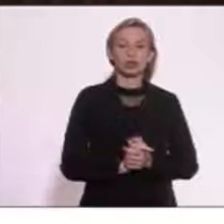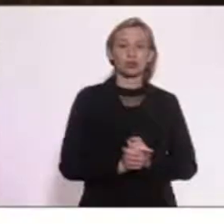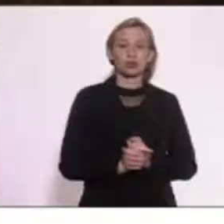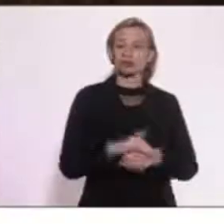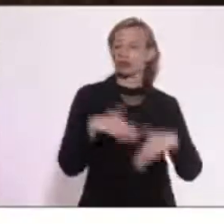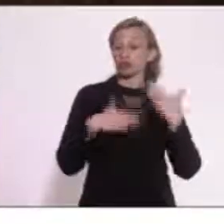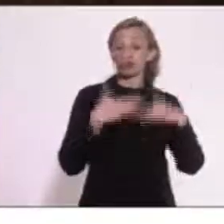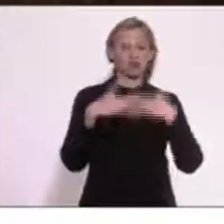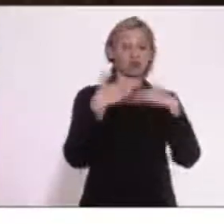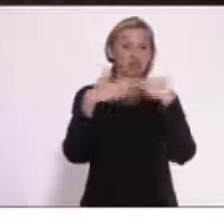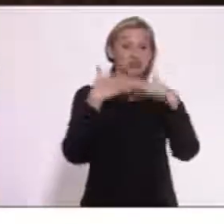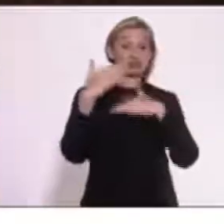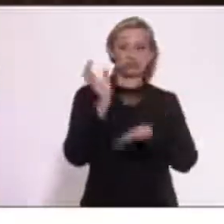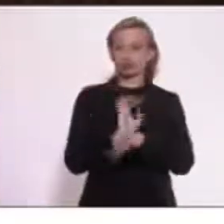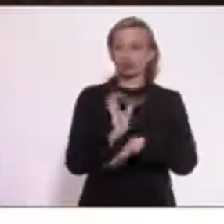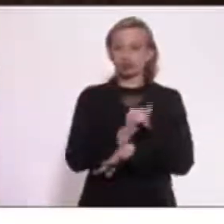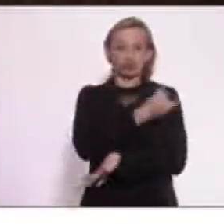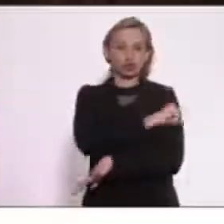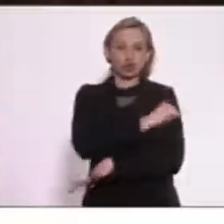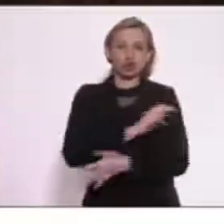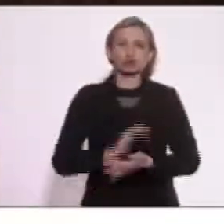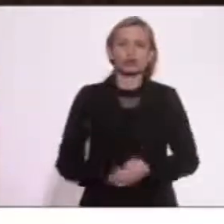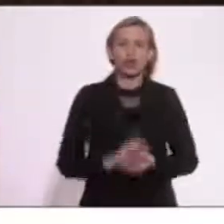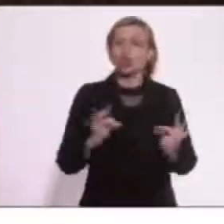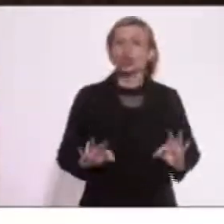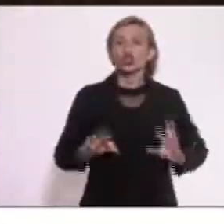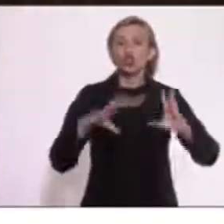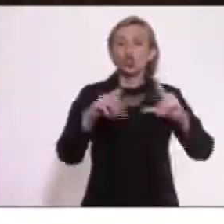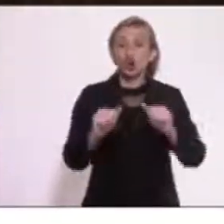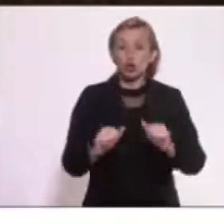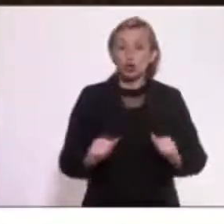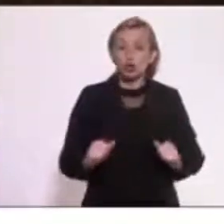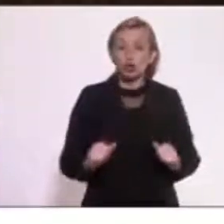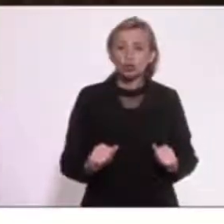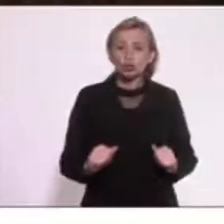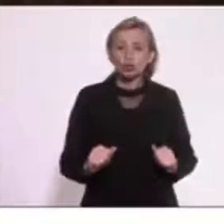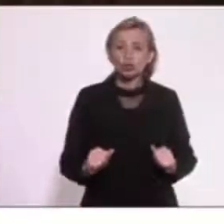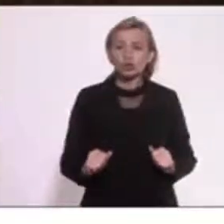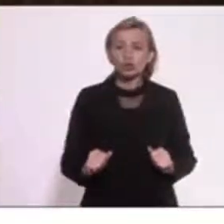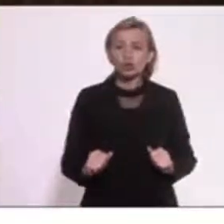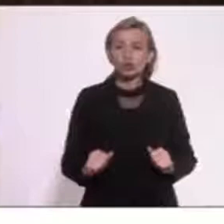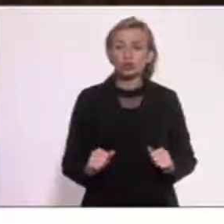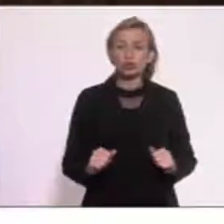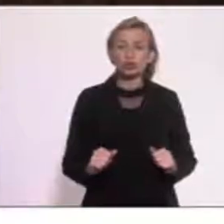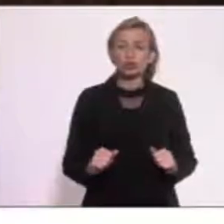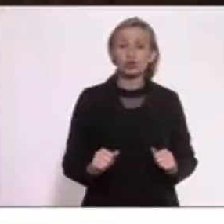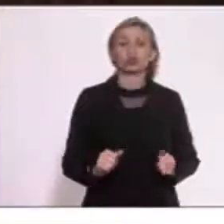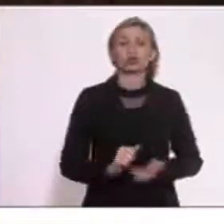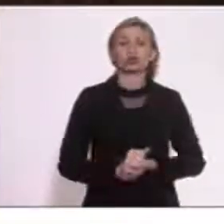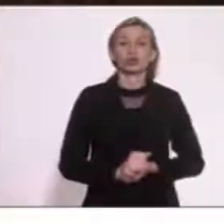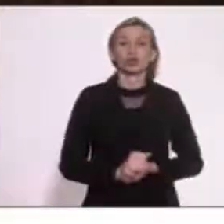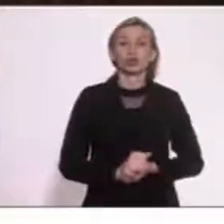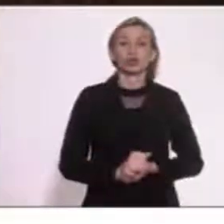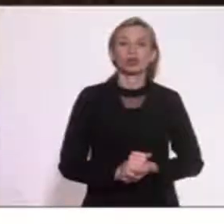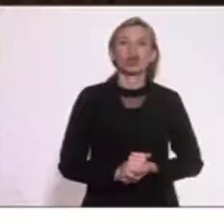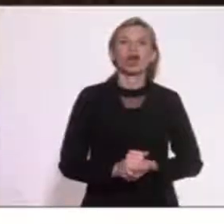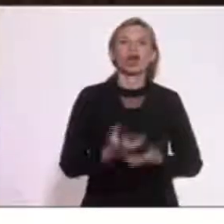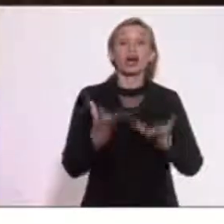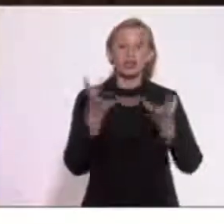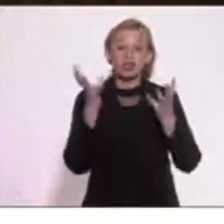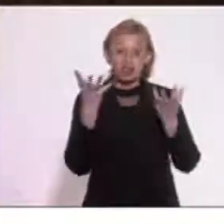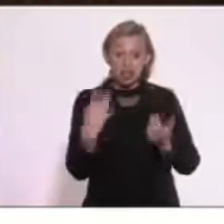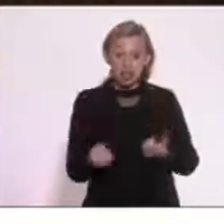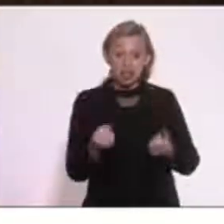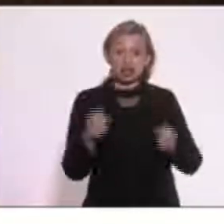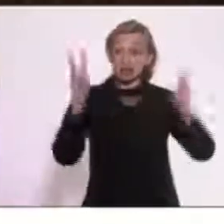do desenvolvimento do Estado do Rio de Janeiro, todos eles, sem exceção, abordam esse tema como